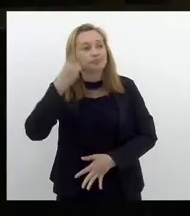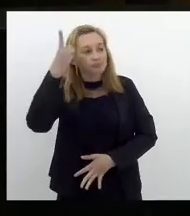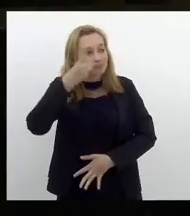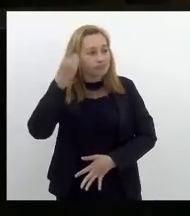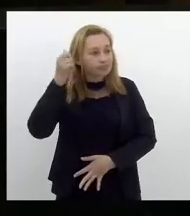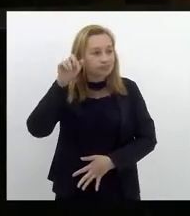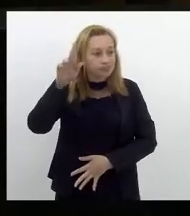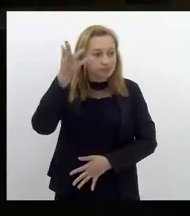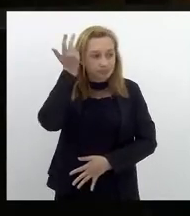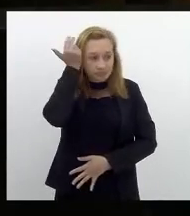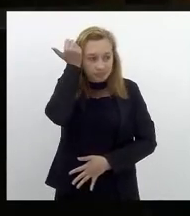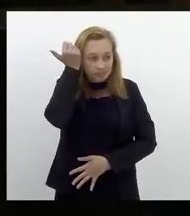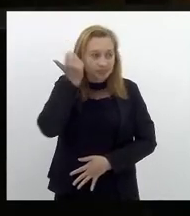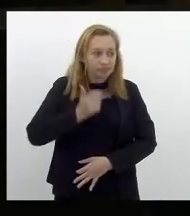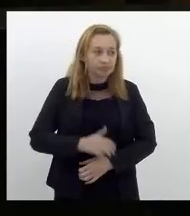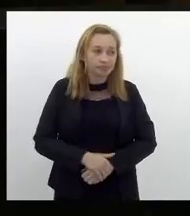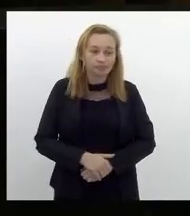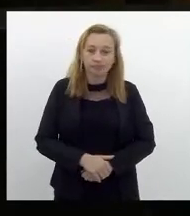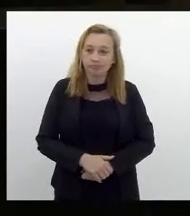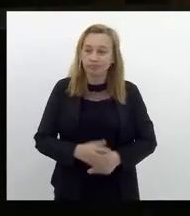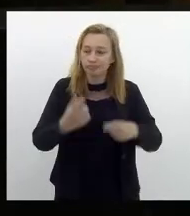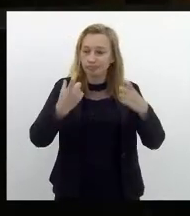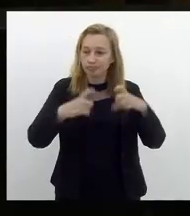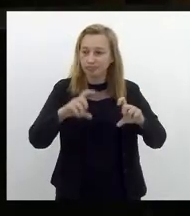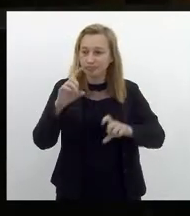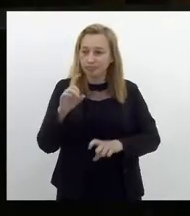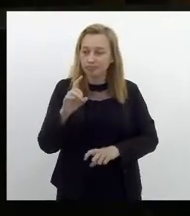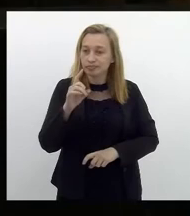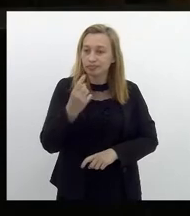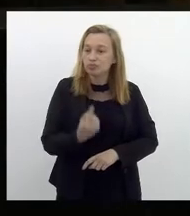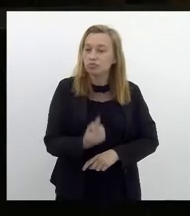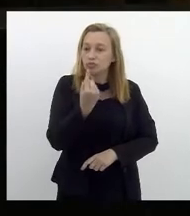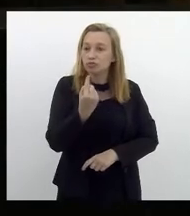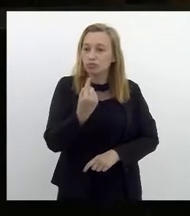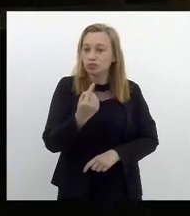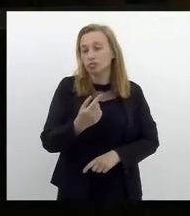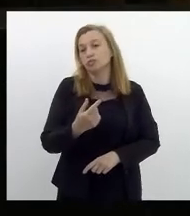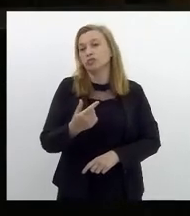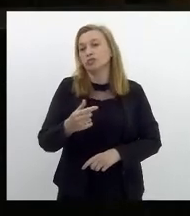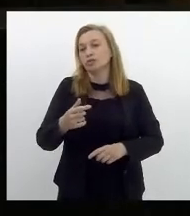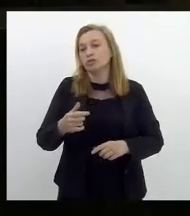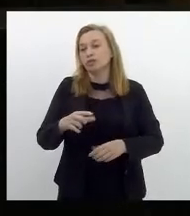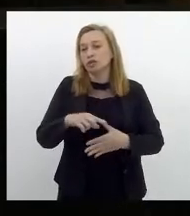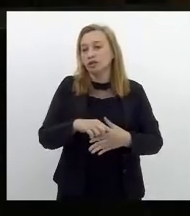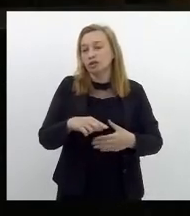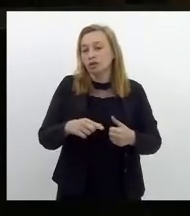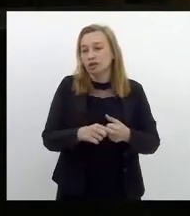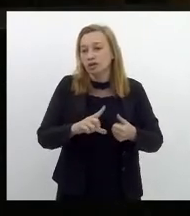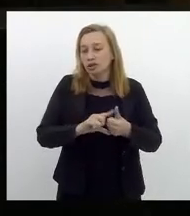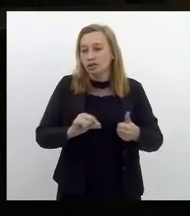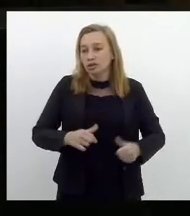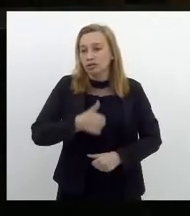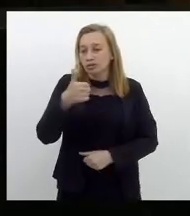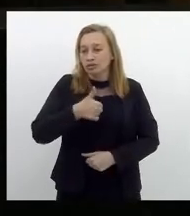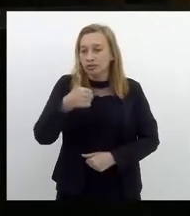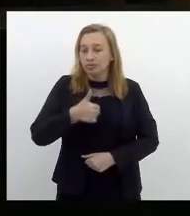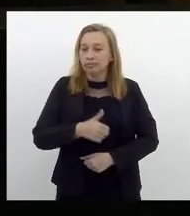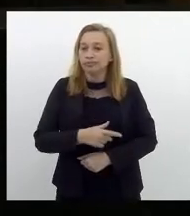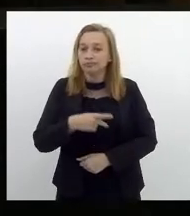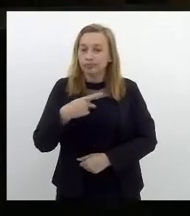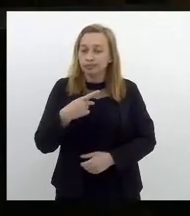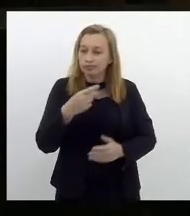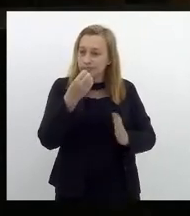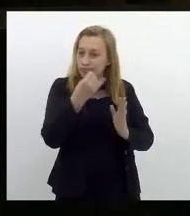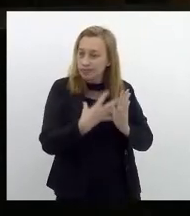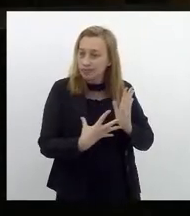Eliomar Coelho, o parágrafo único do artigo 1º assim leciona: